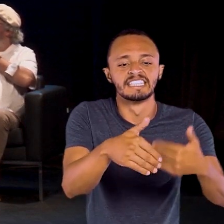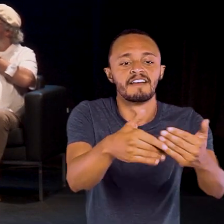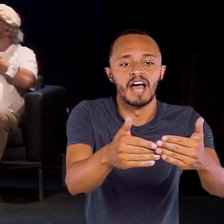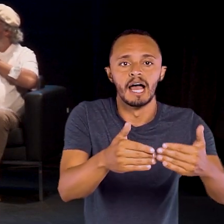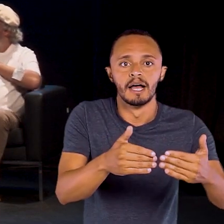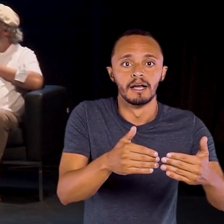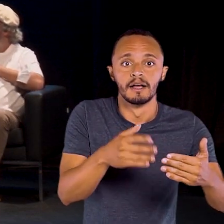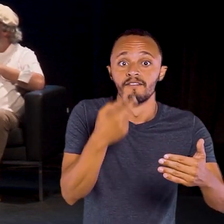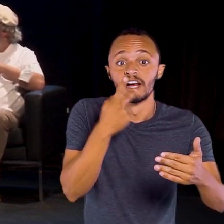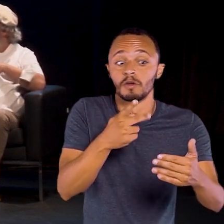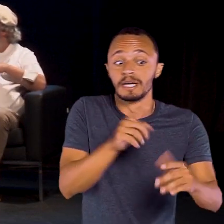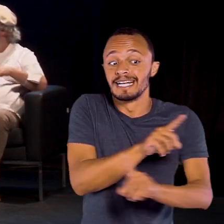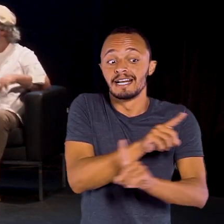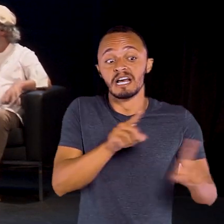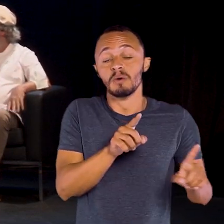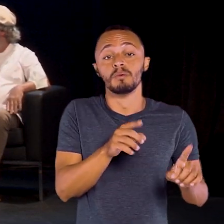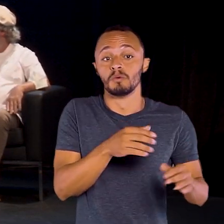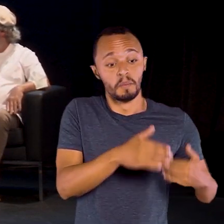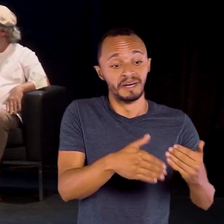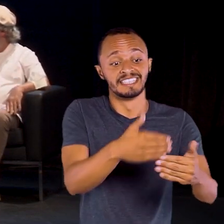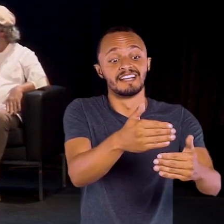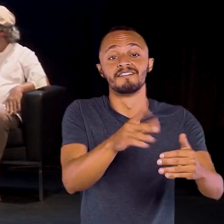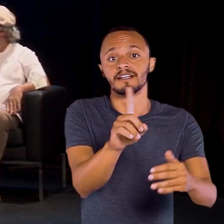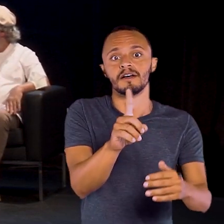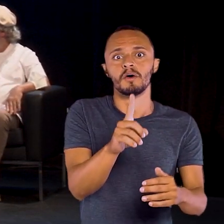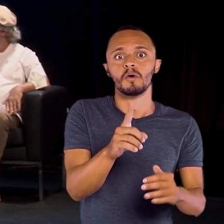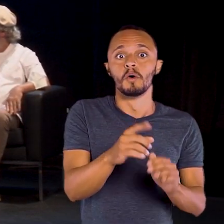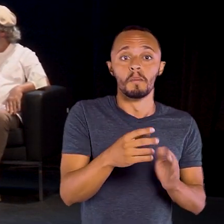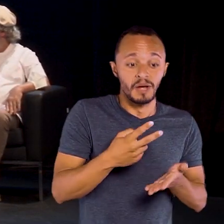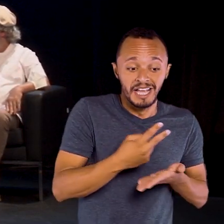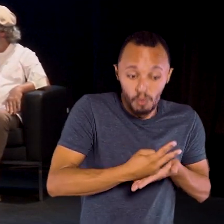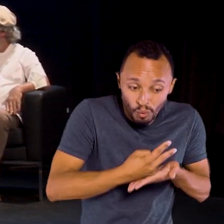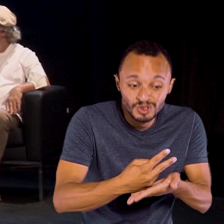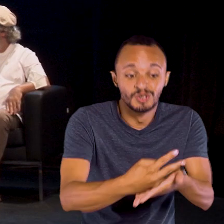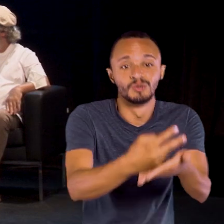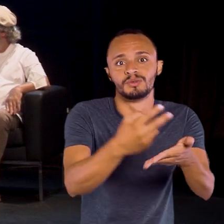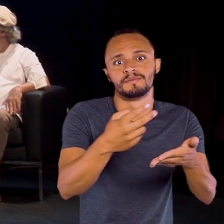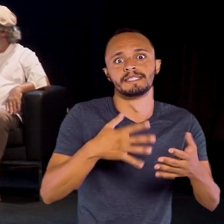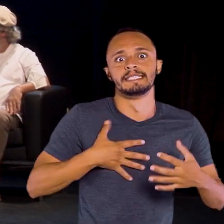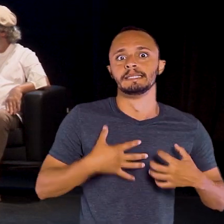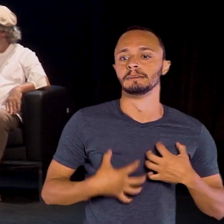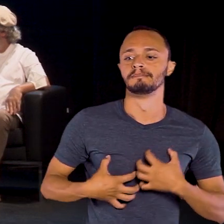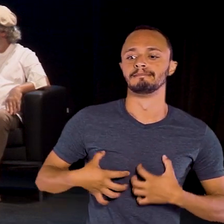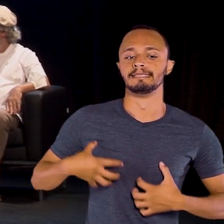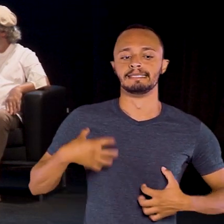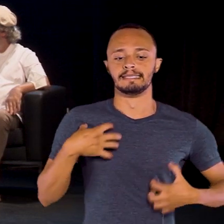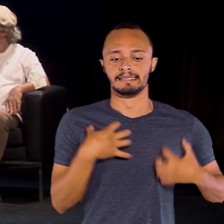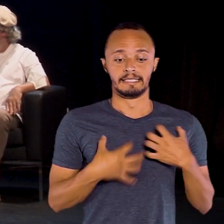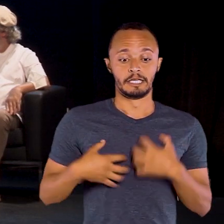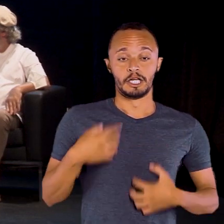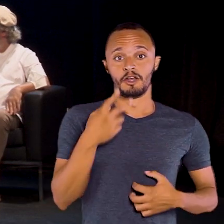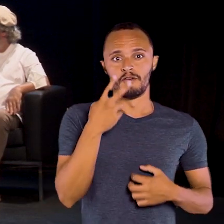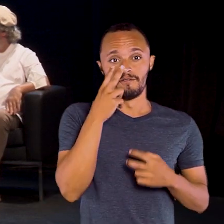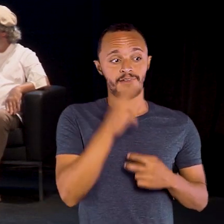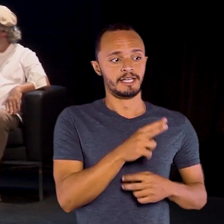Significa endossar. Eu tenho muito nervoso quando eu vejo uma escola que se chama Garcia